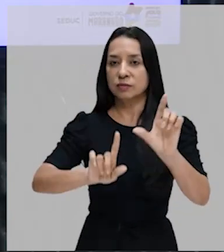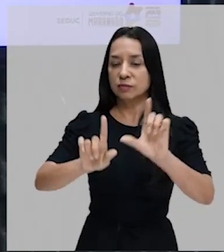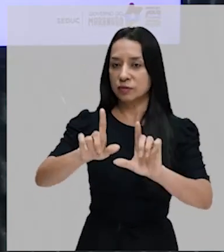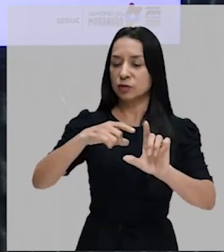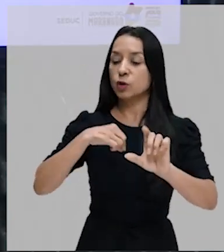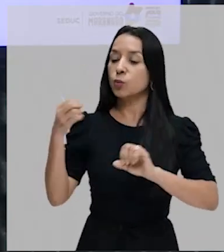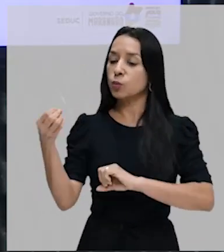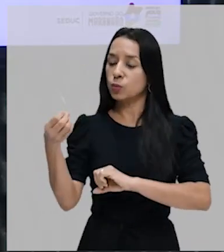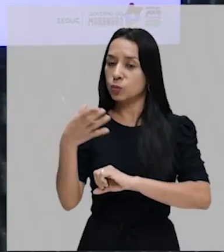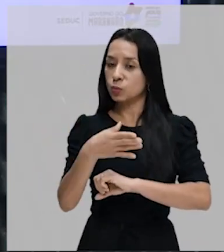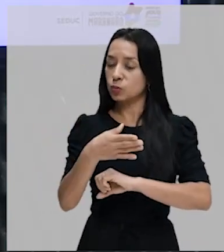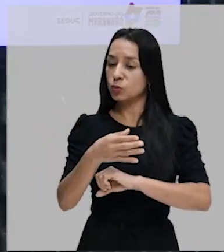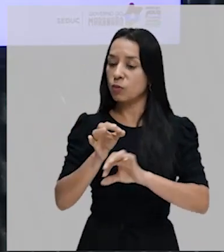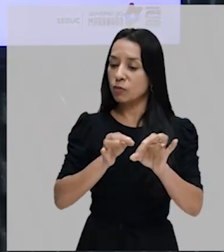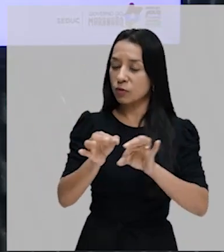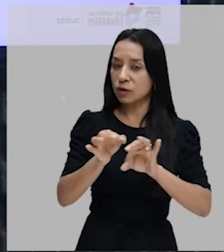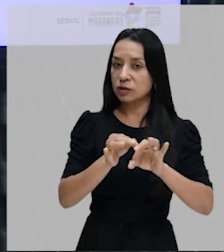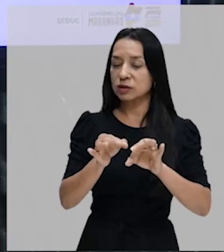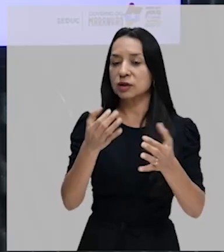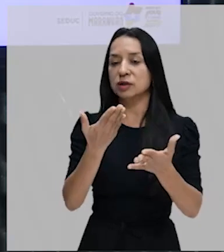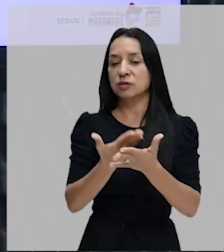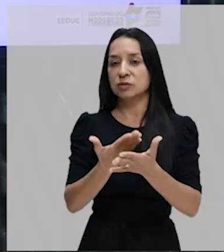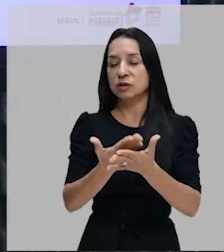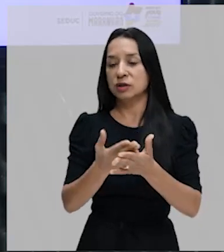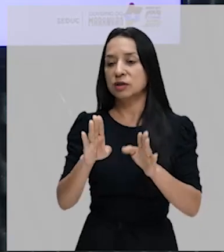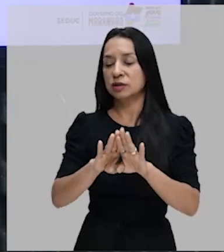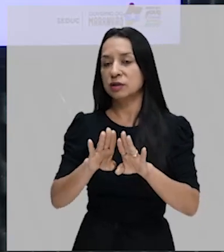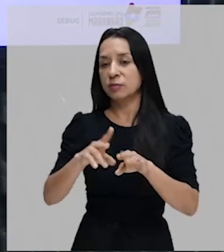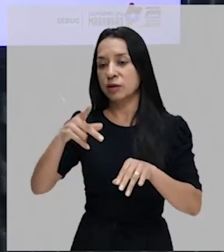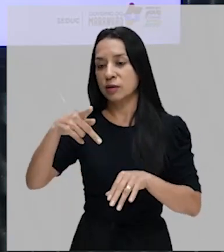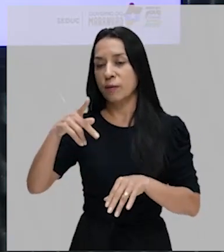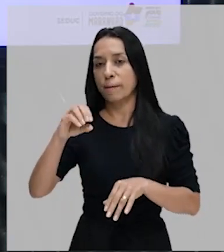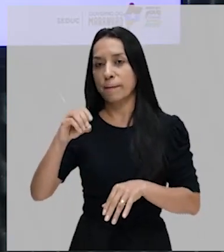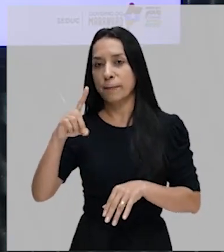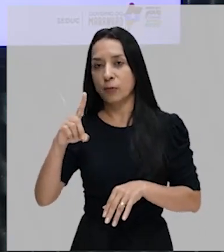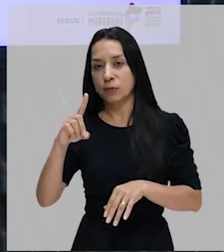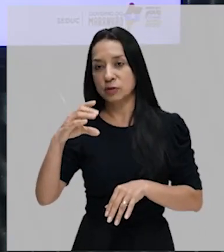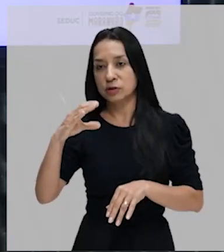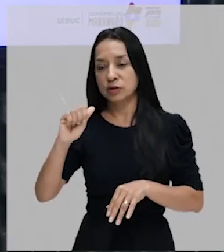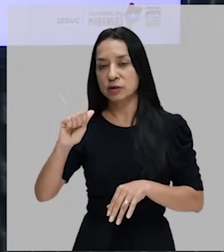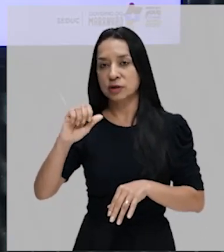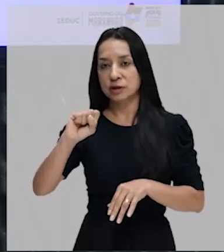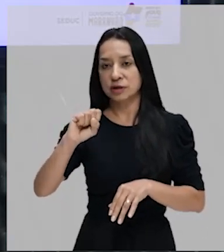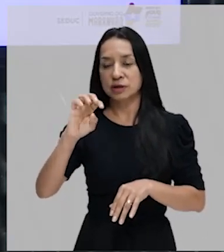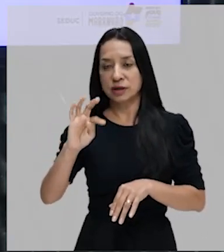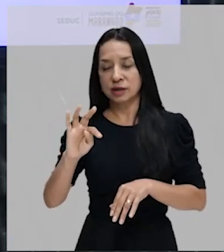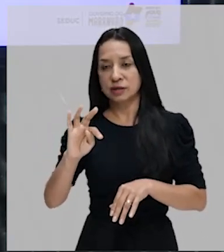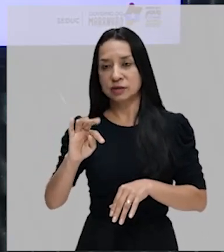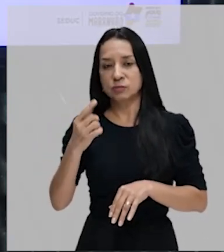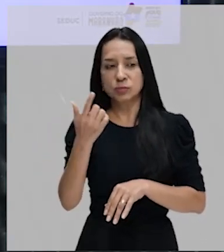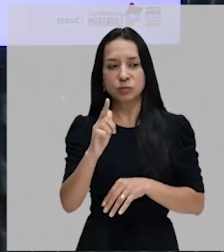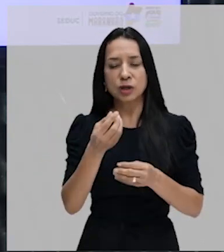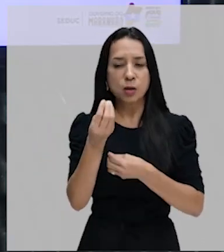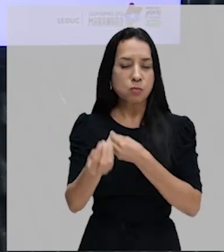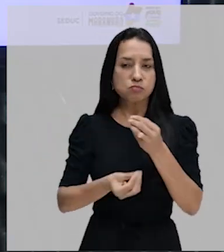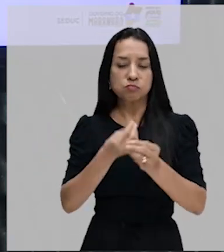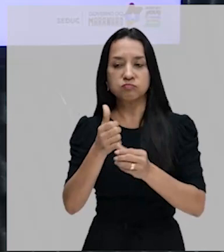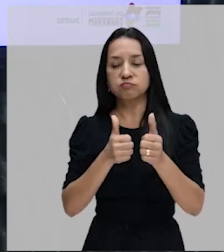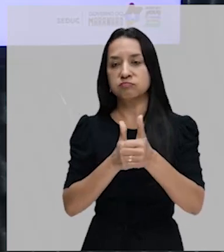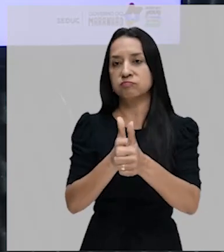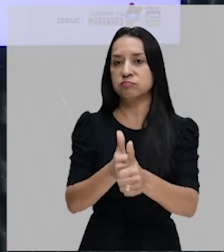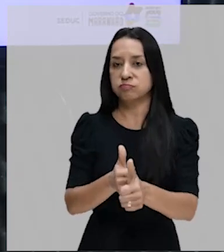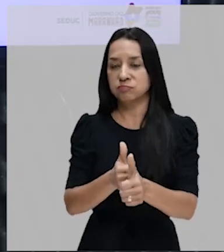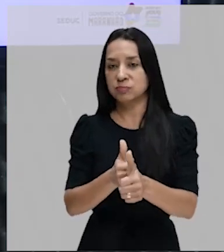de áudio-aula. E ainda os podcasts lá no Spotify. Então, não tem desculpa para você não